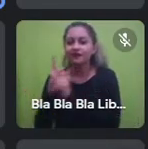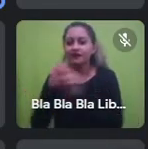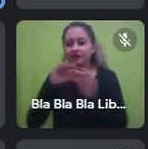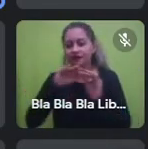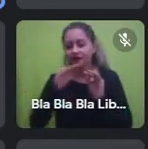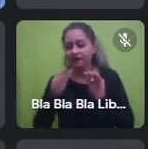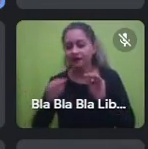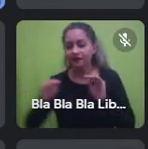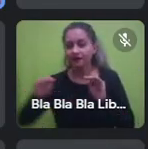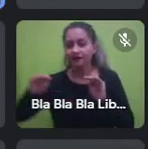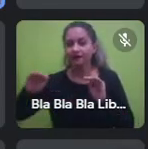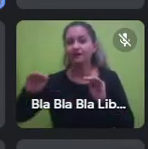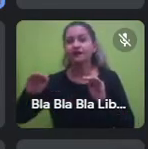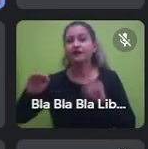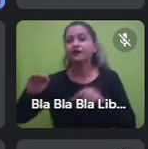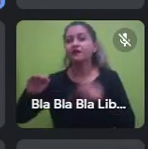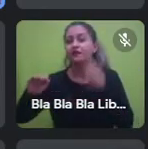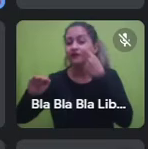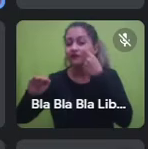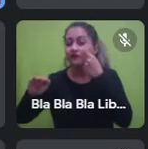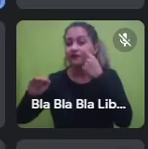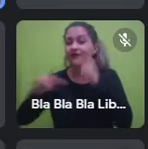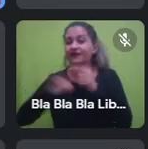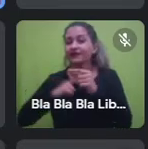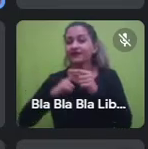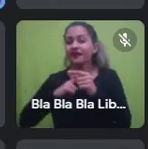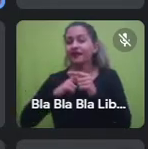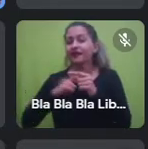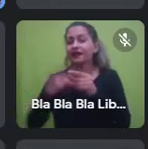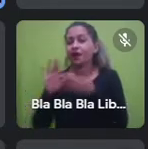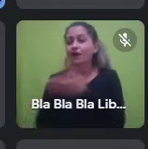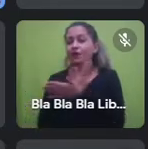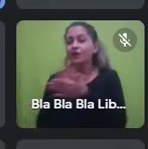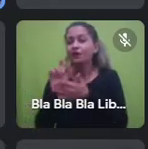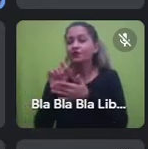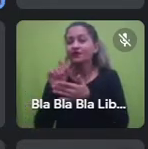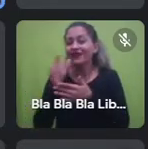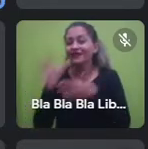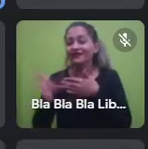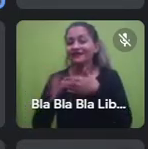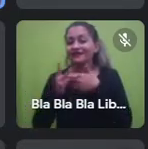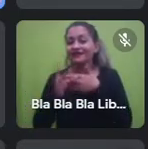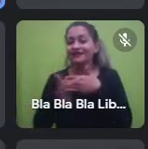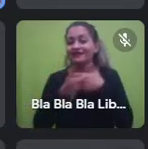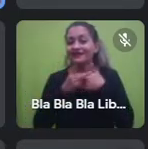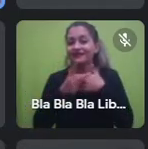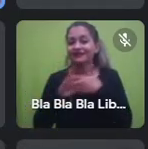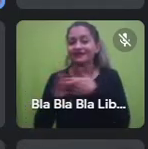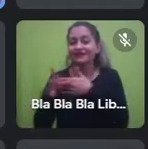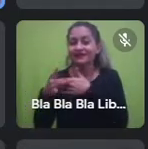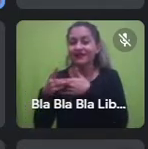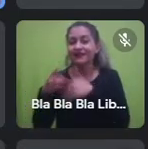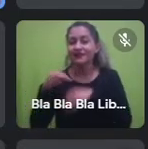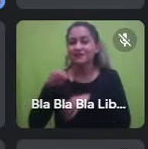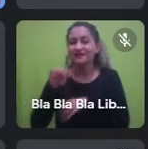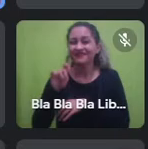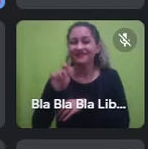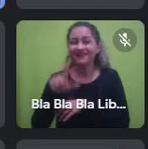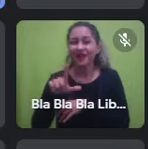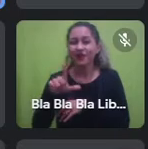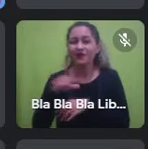renal. E vocês vão ver que eu tenho indivíduos metalizados, aquela membrana renal que fica bem